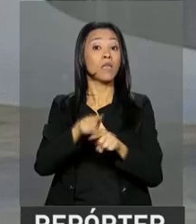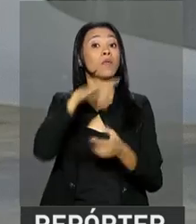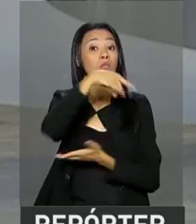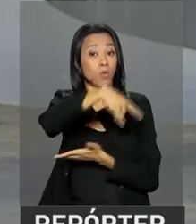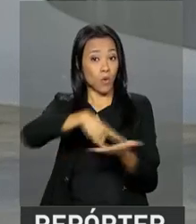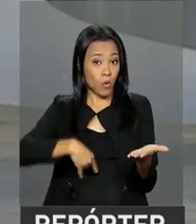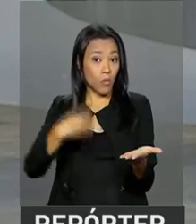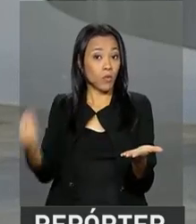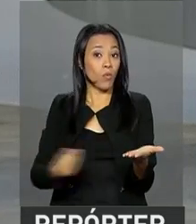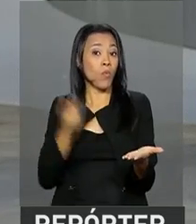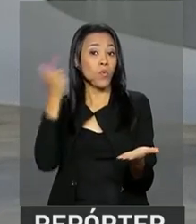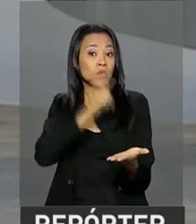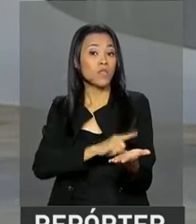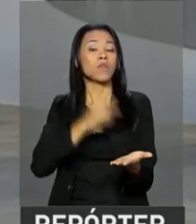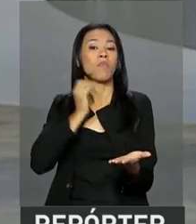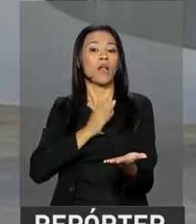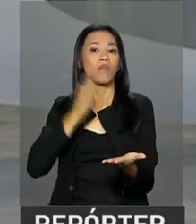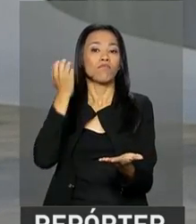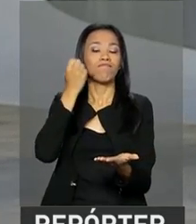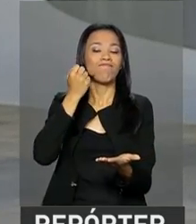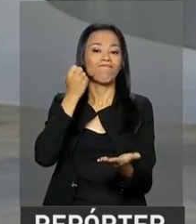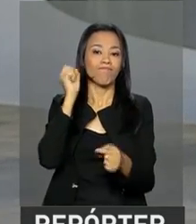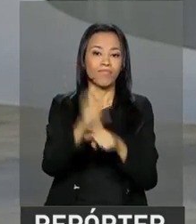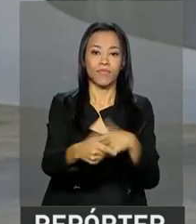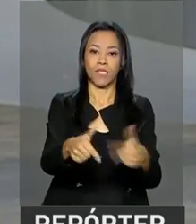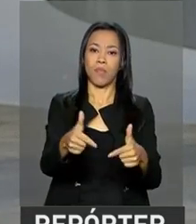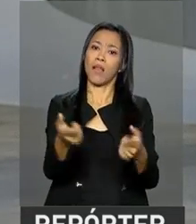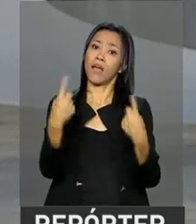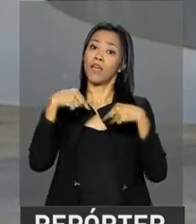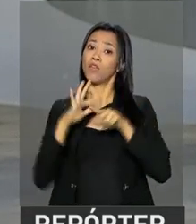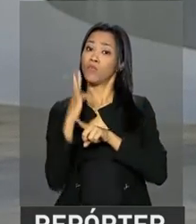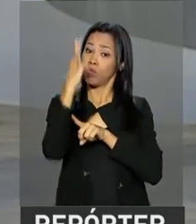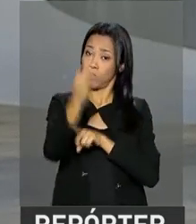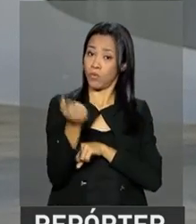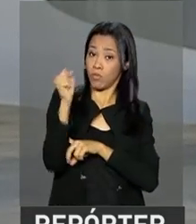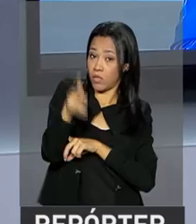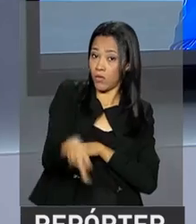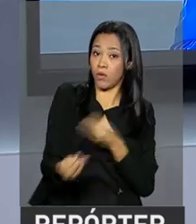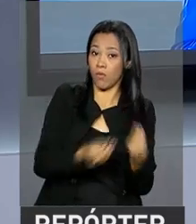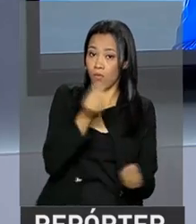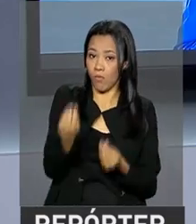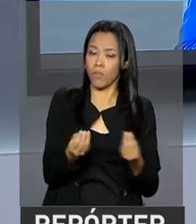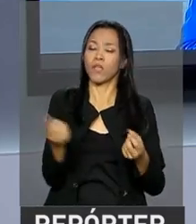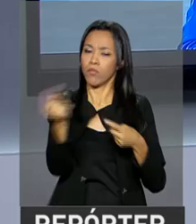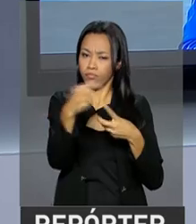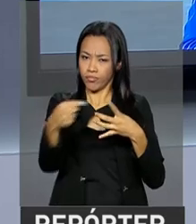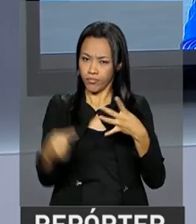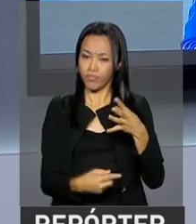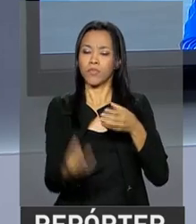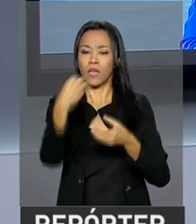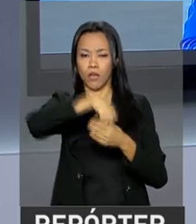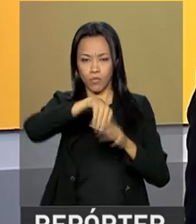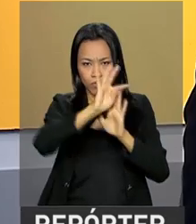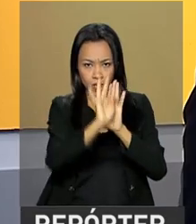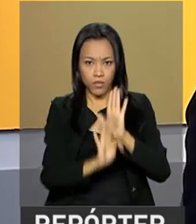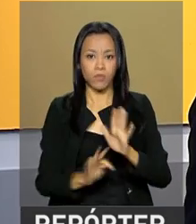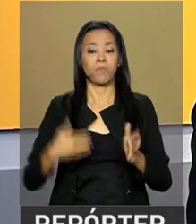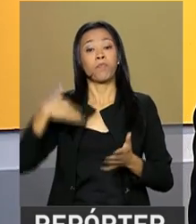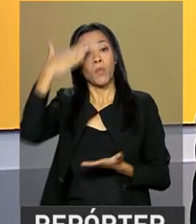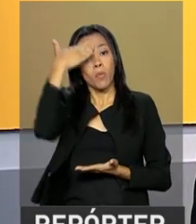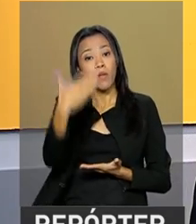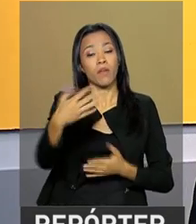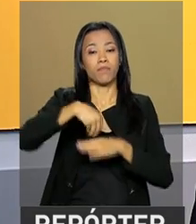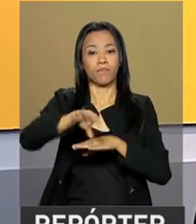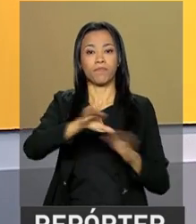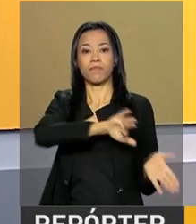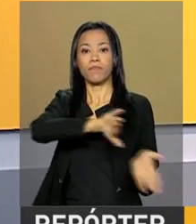entrada no mercado de trabalho e o direito à Previdência Social Leandro é com você tá ok Taí Obrigado pelas suas informações e